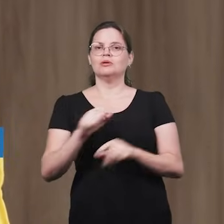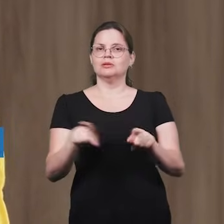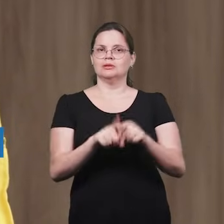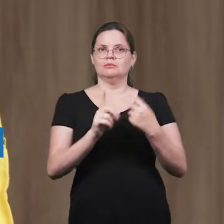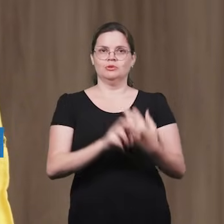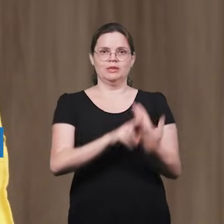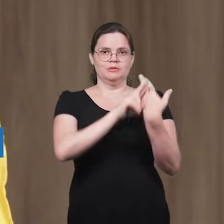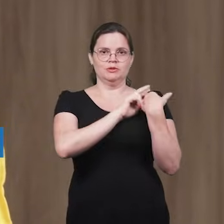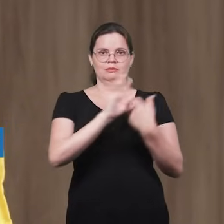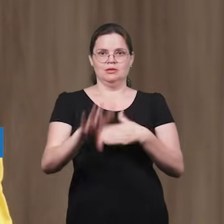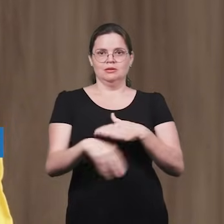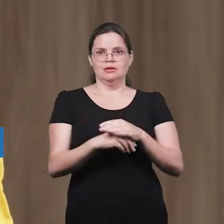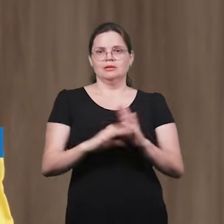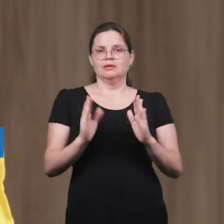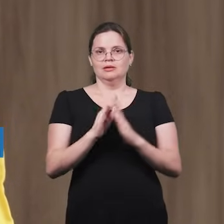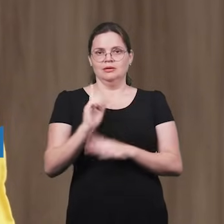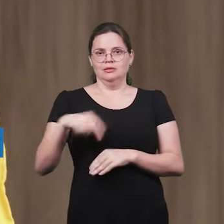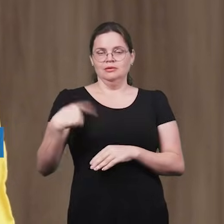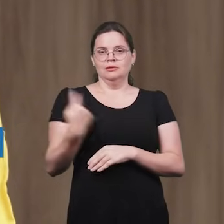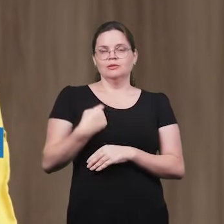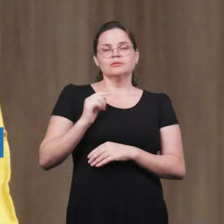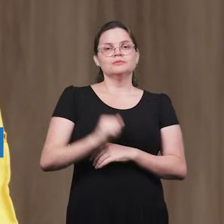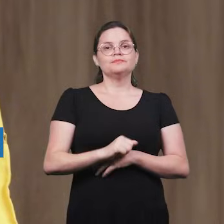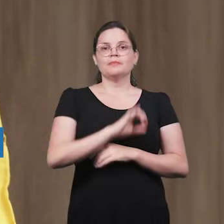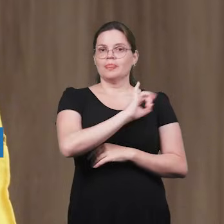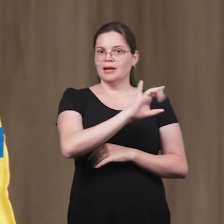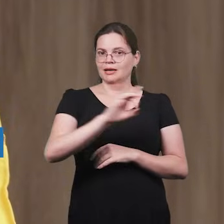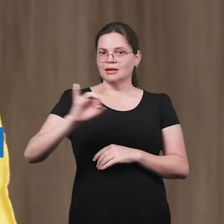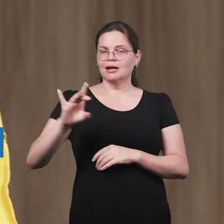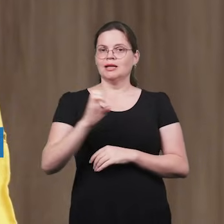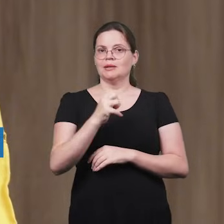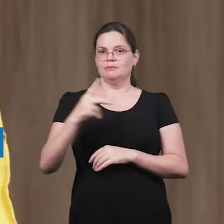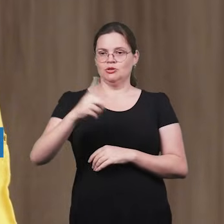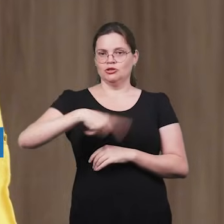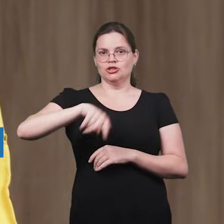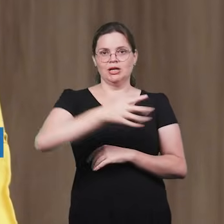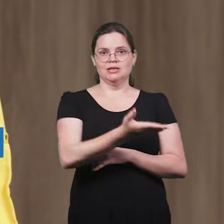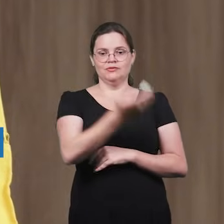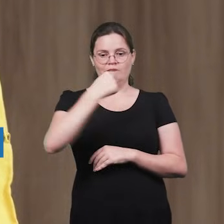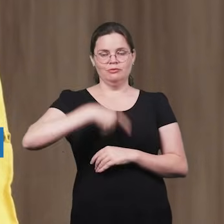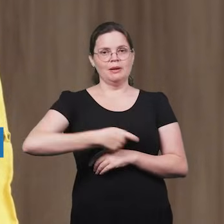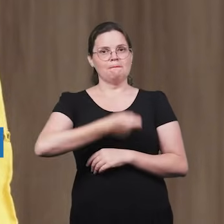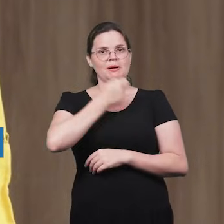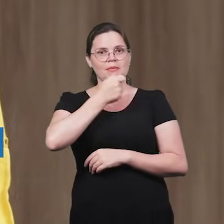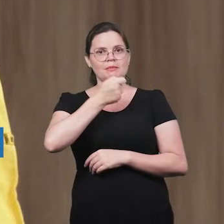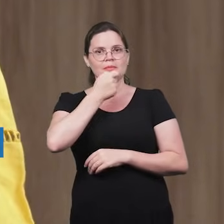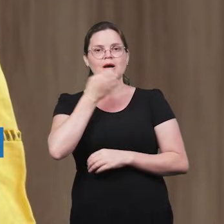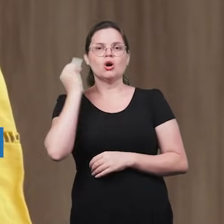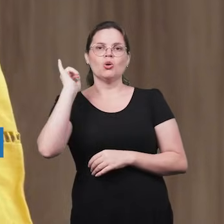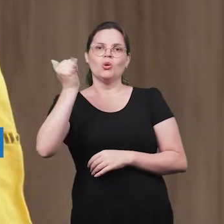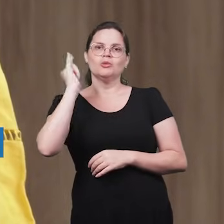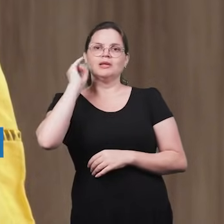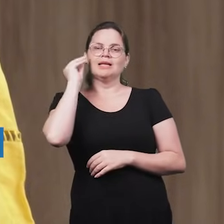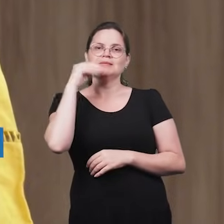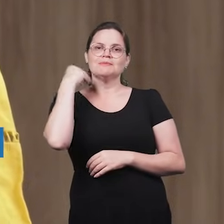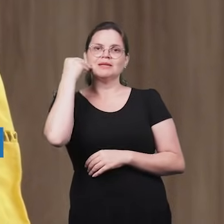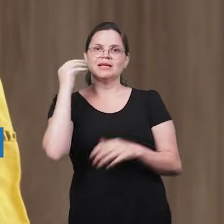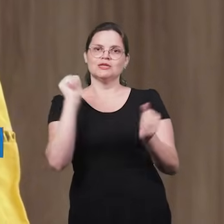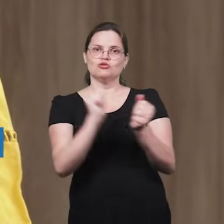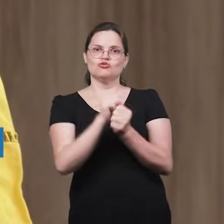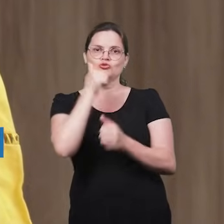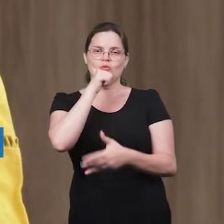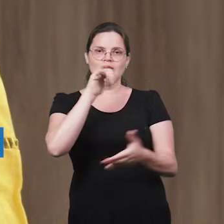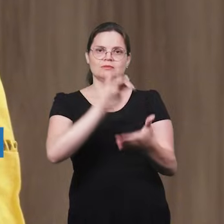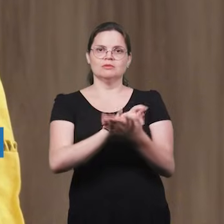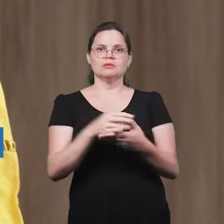lares. E a intenção de cada episódio com os pastores do conselho, suas experiências com suas esposas, foi acolher os